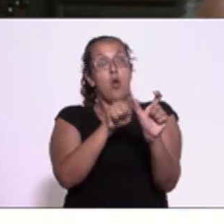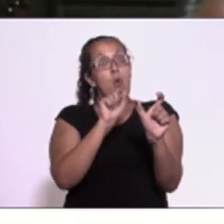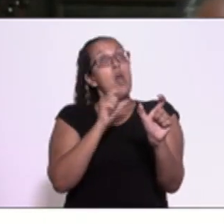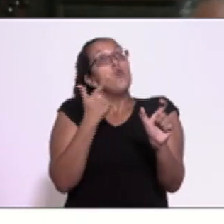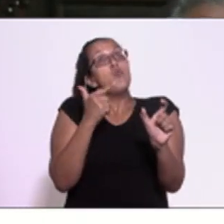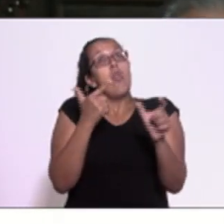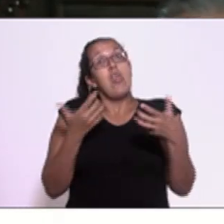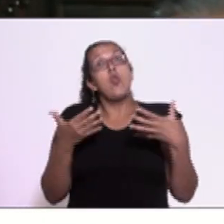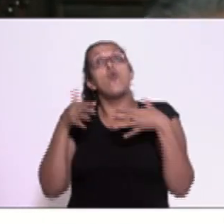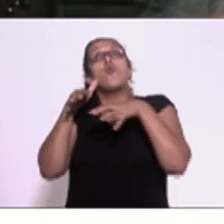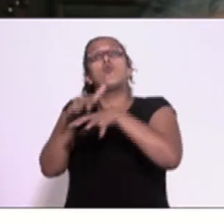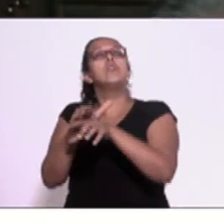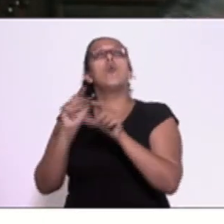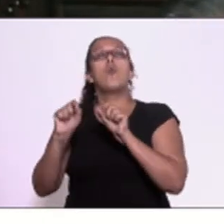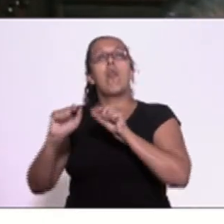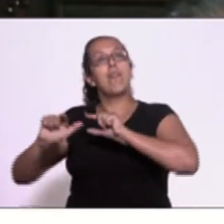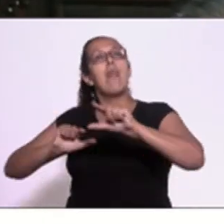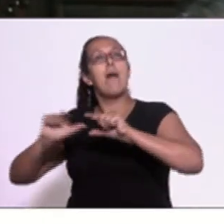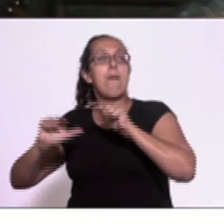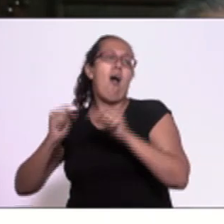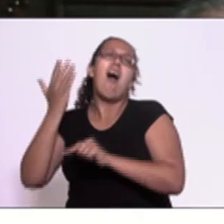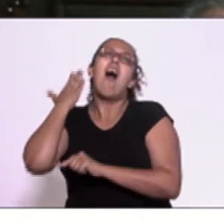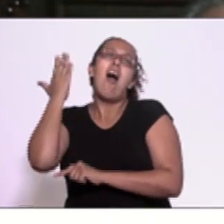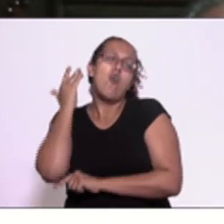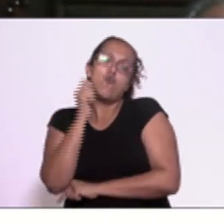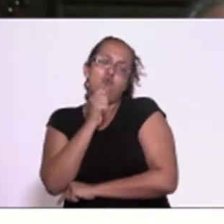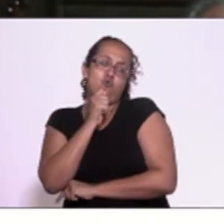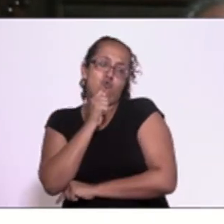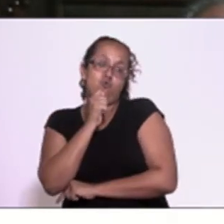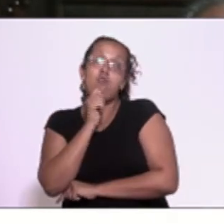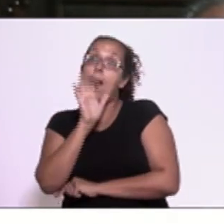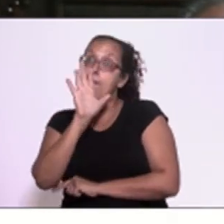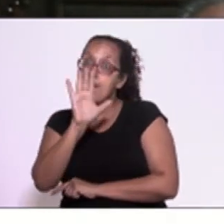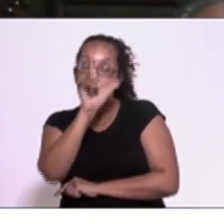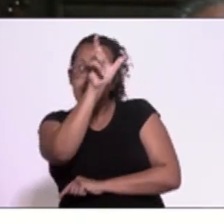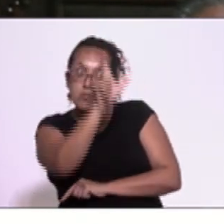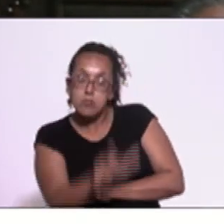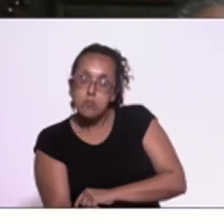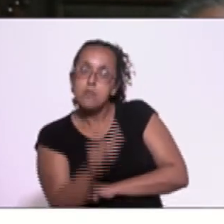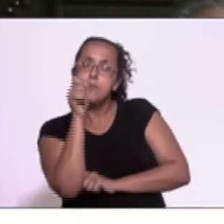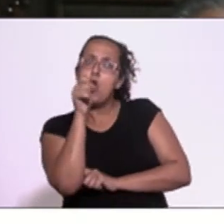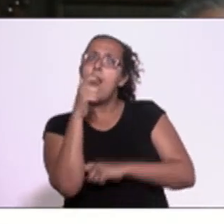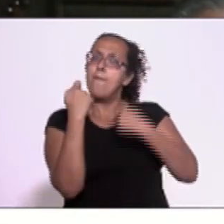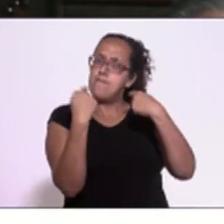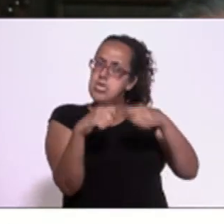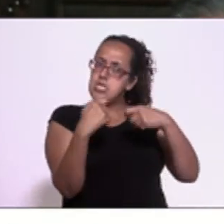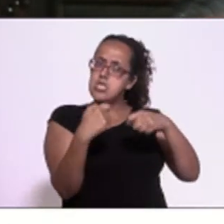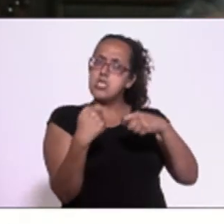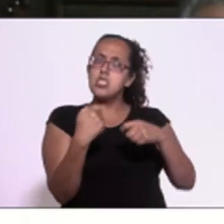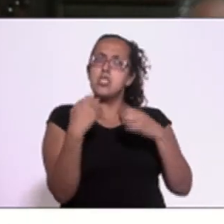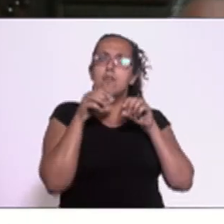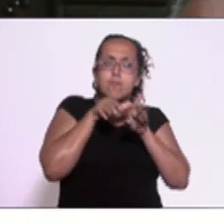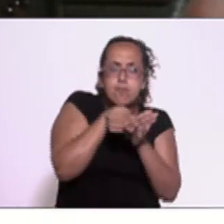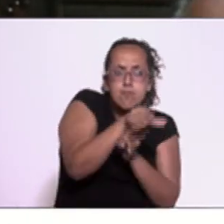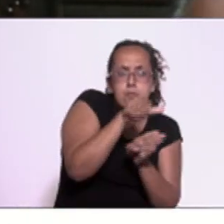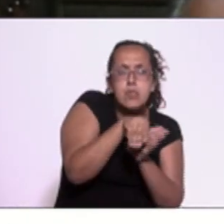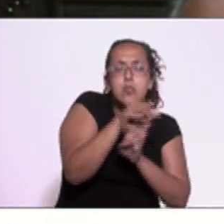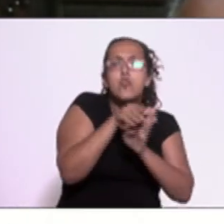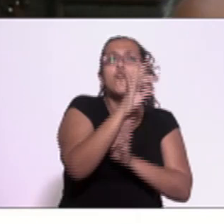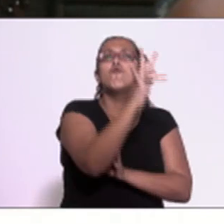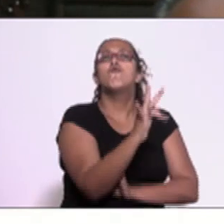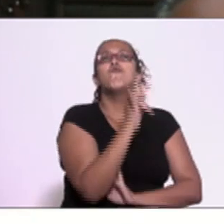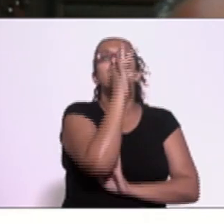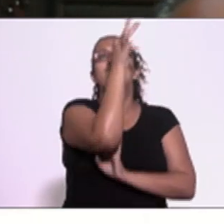delas no mercado formal de trabalho, consideravam a educação das futuras